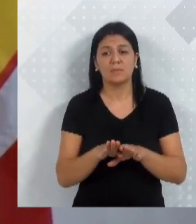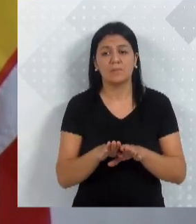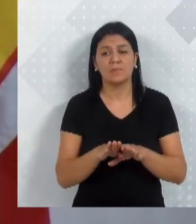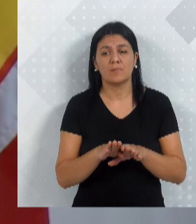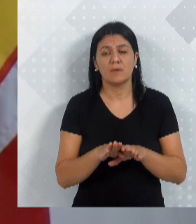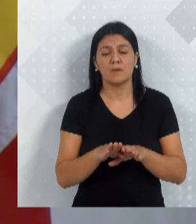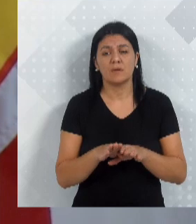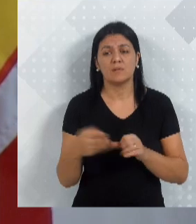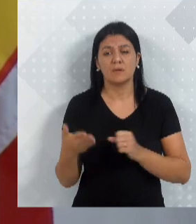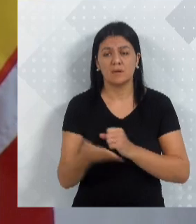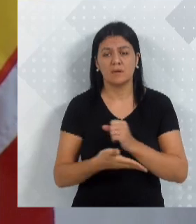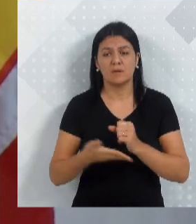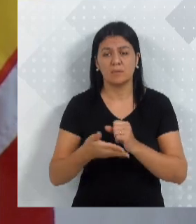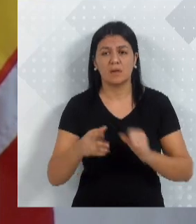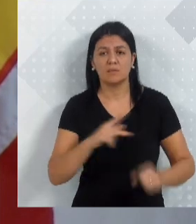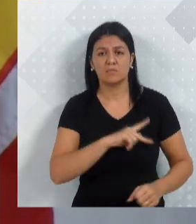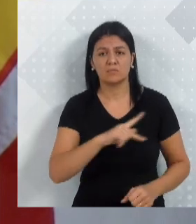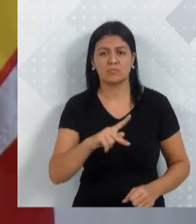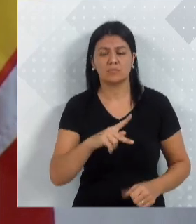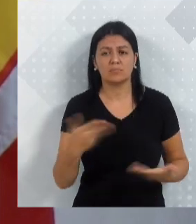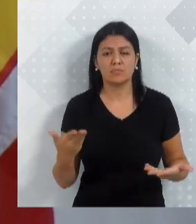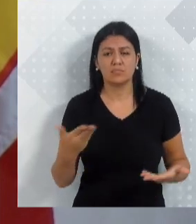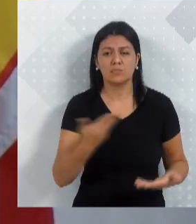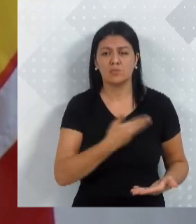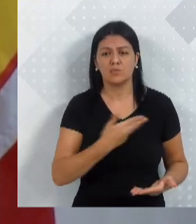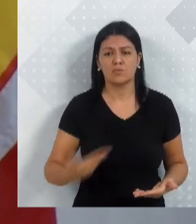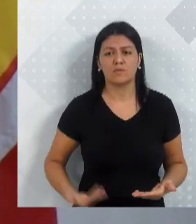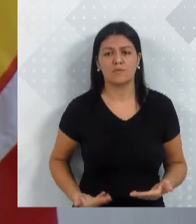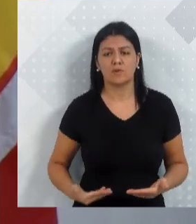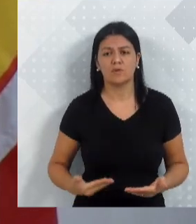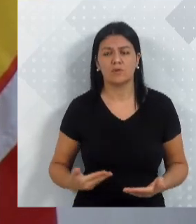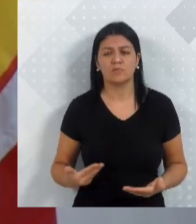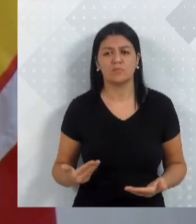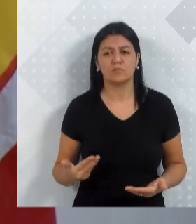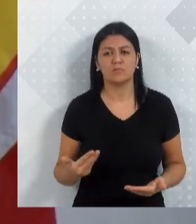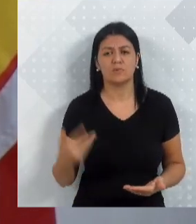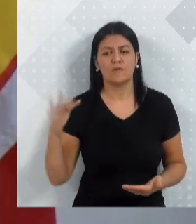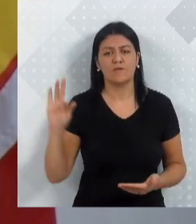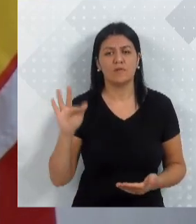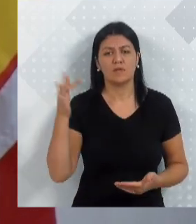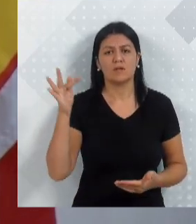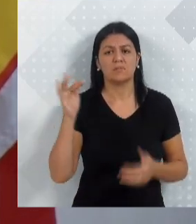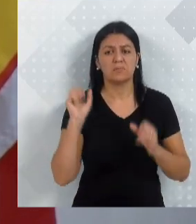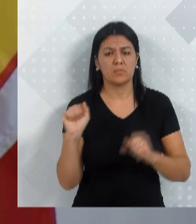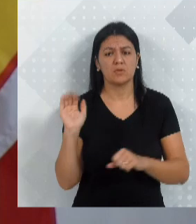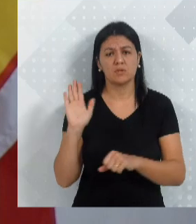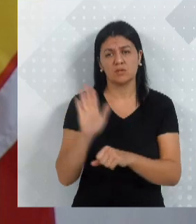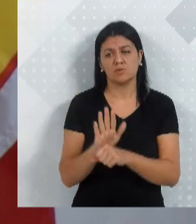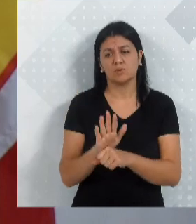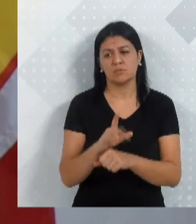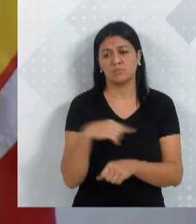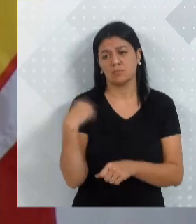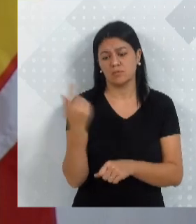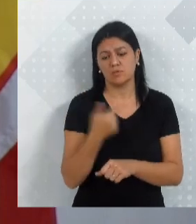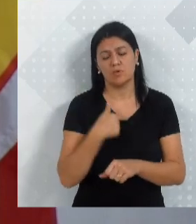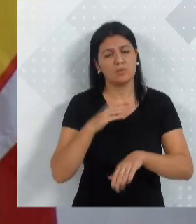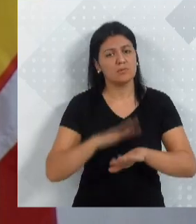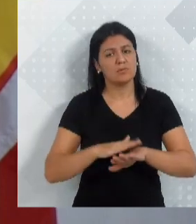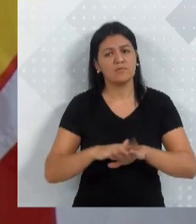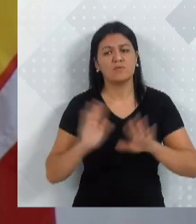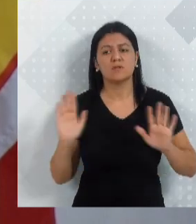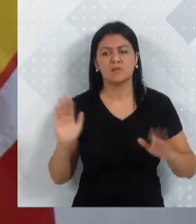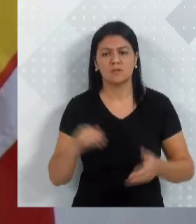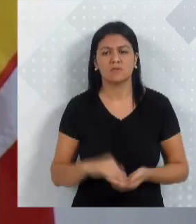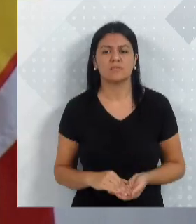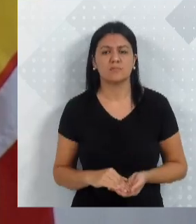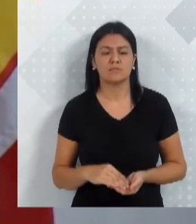na base do presidente do governo federal, quem sabe também possa ajudar Blumenau nessa construção. Né? Nós estamos fazendo nosso dever de casa, a nossa deputada está fazendo